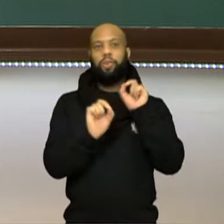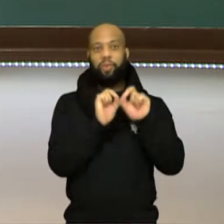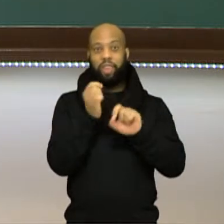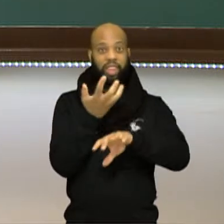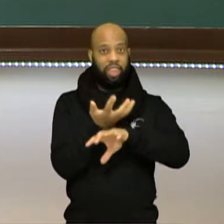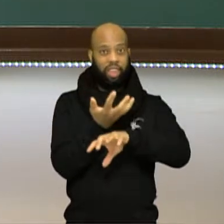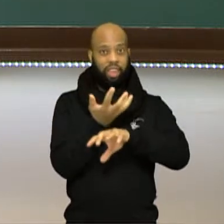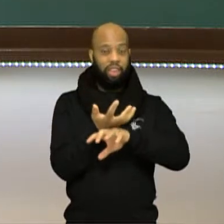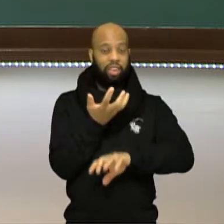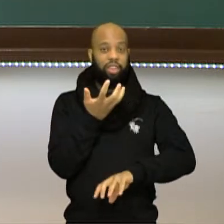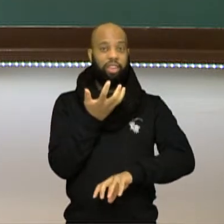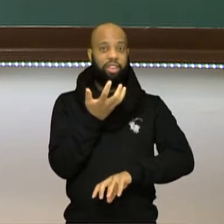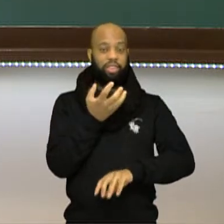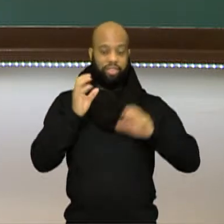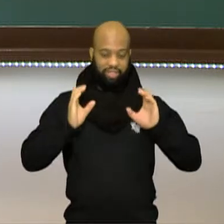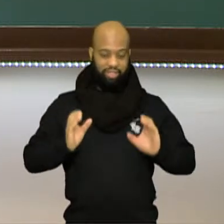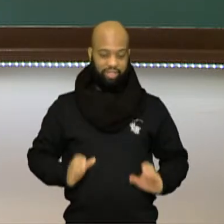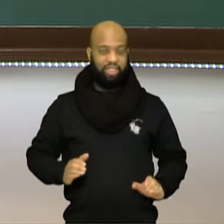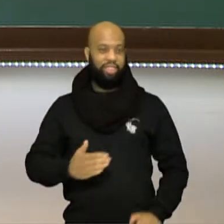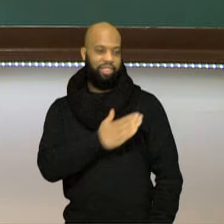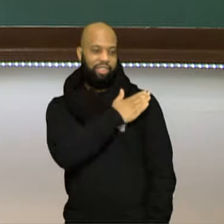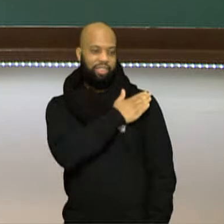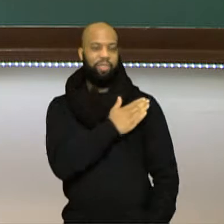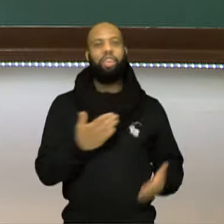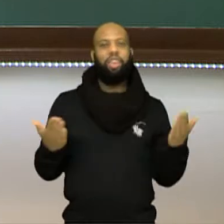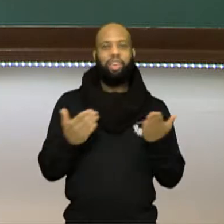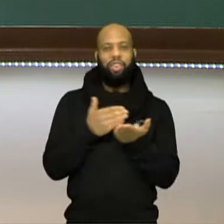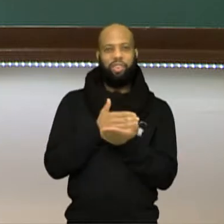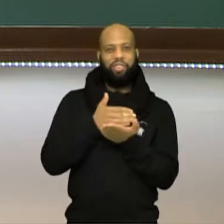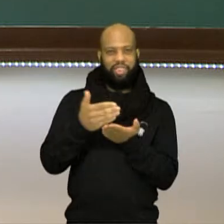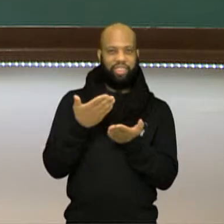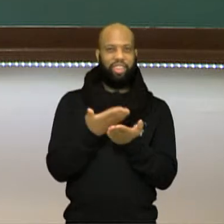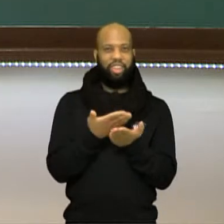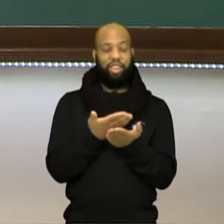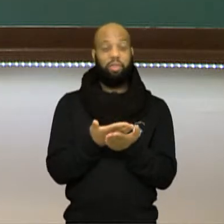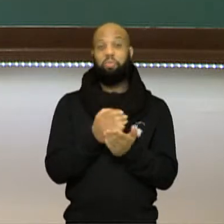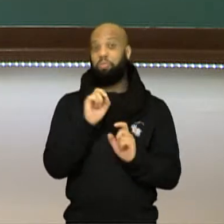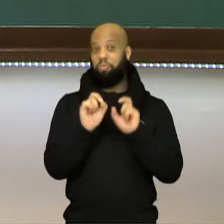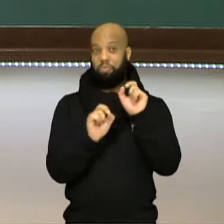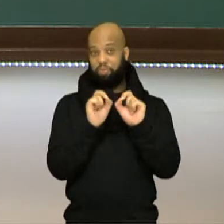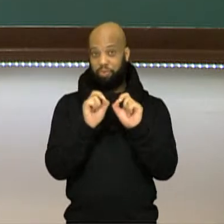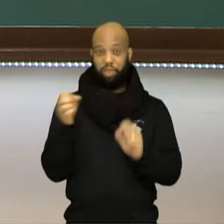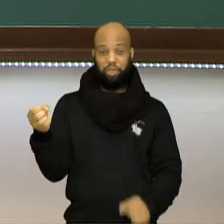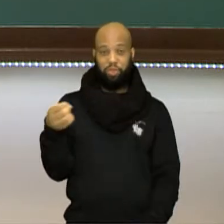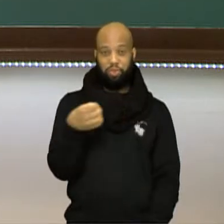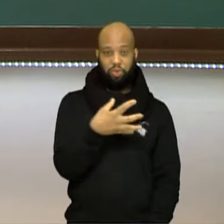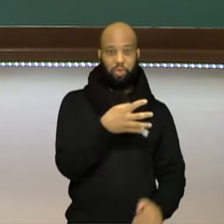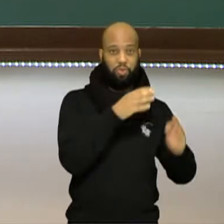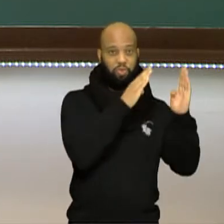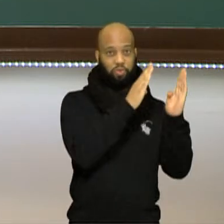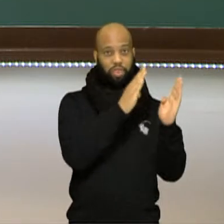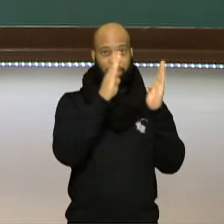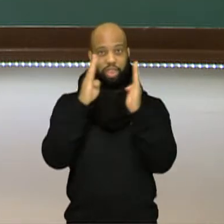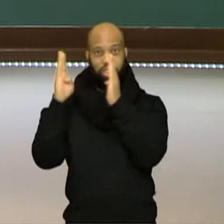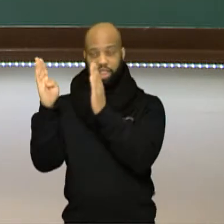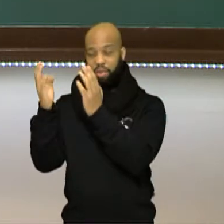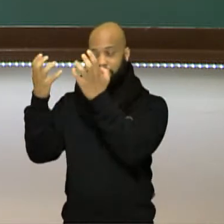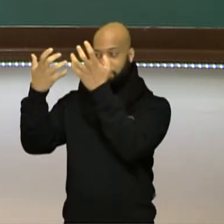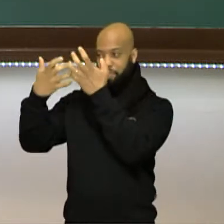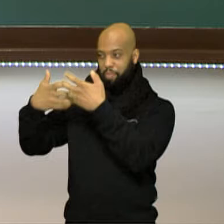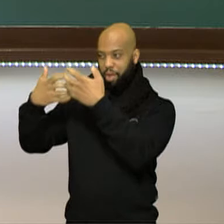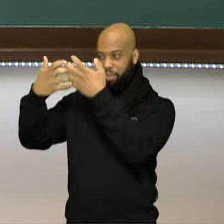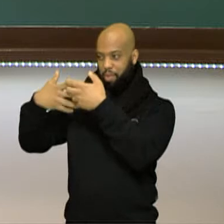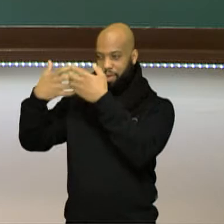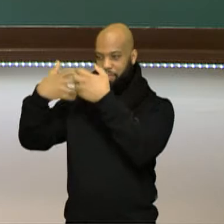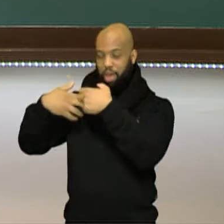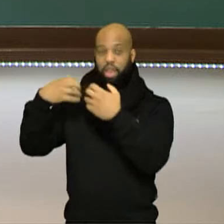de Cidadania e Civismo. Vamos começar agora uma nova etapa de reflexão, tá?